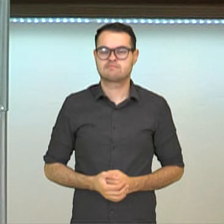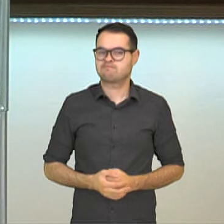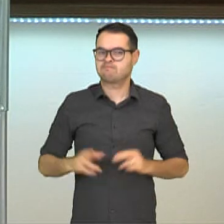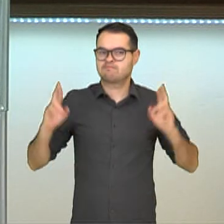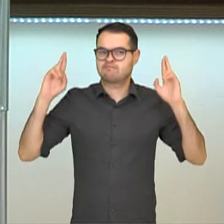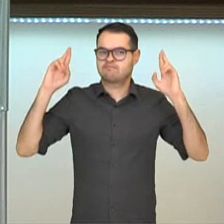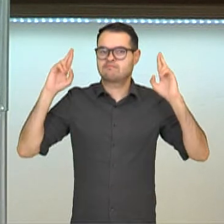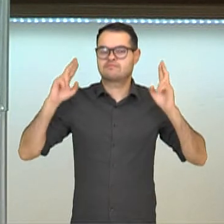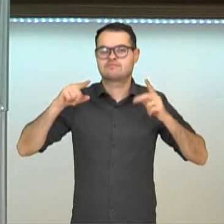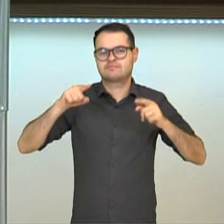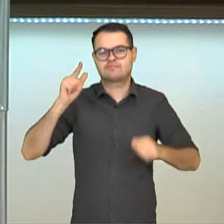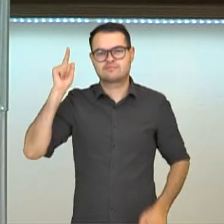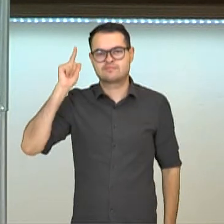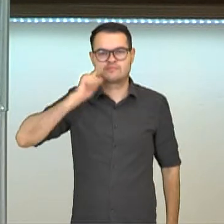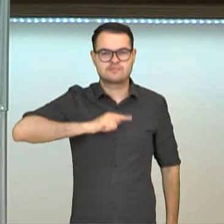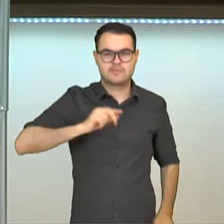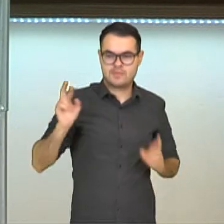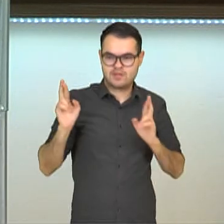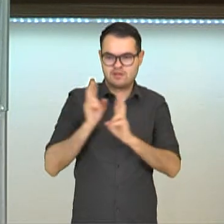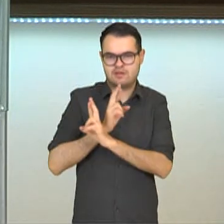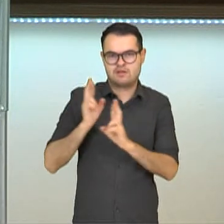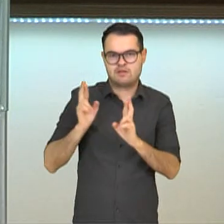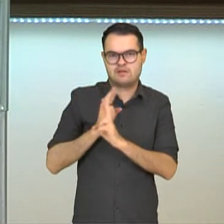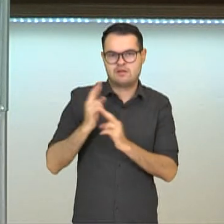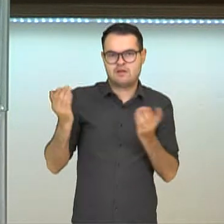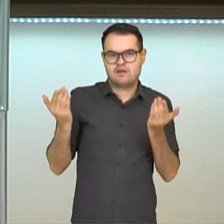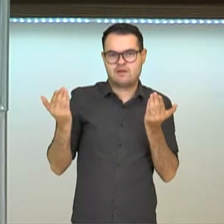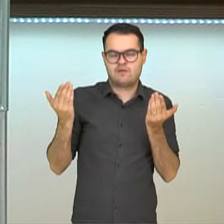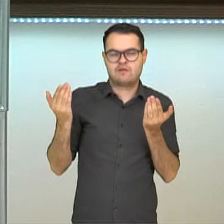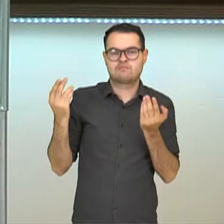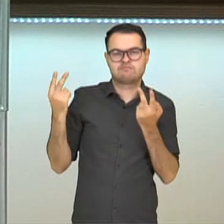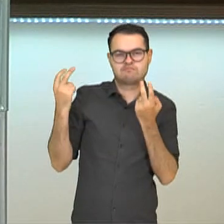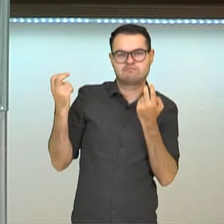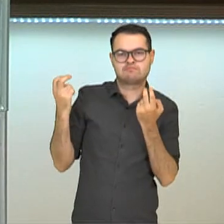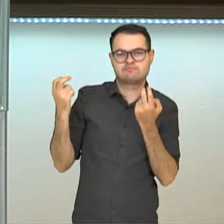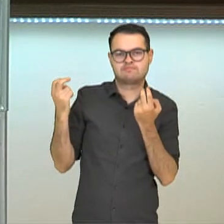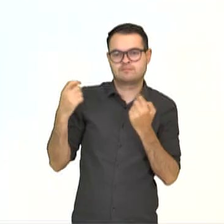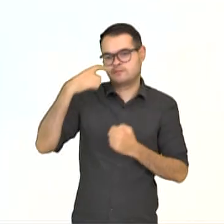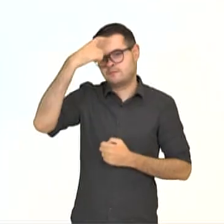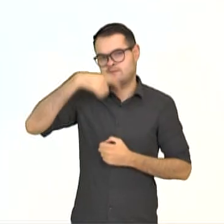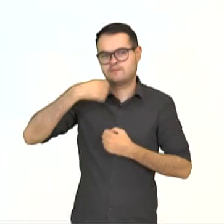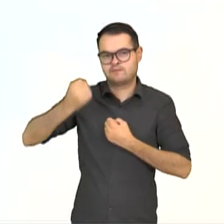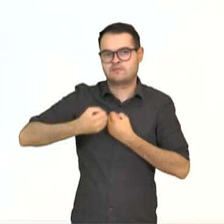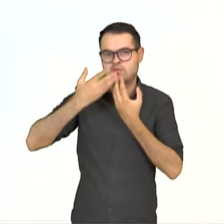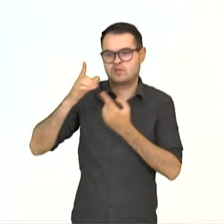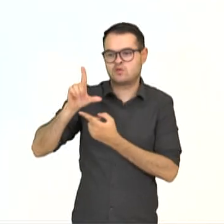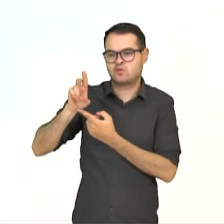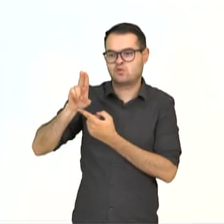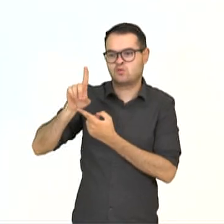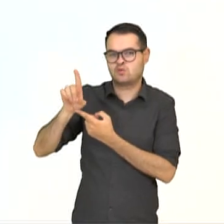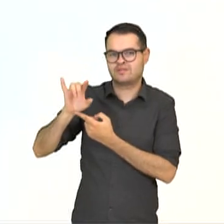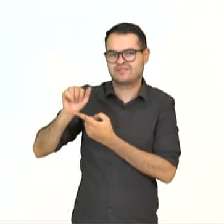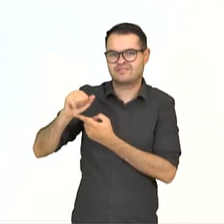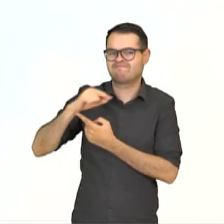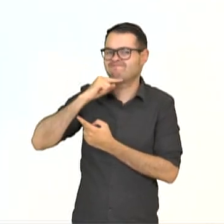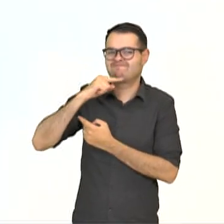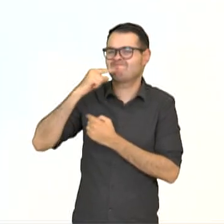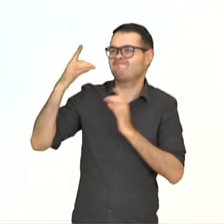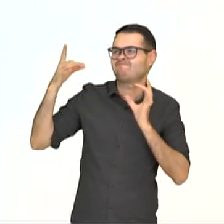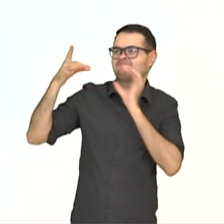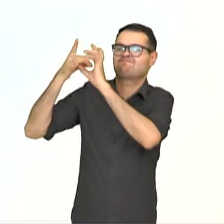Espero que você tenha conseguido fazer essa relação. Vamos observar. Para o eu lírico, Luzia era inalcançável, assim